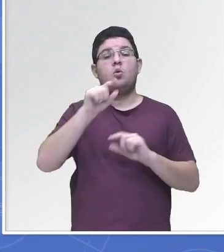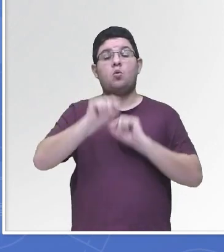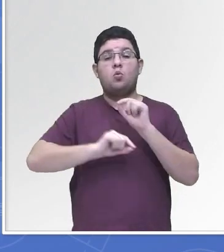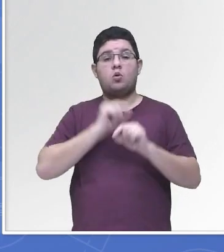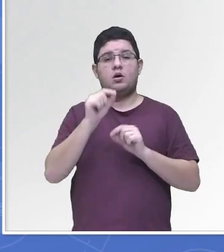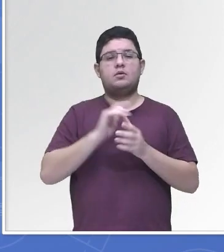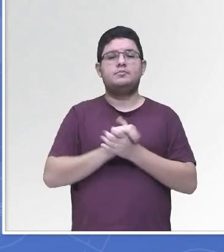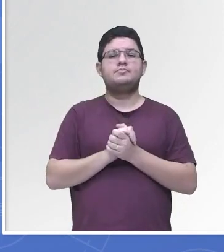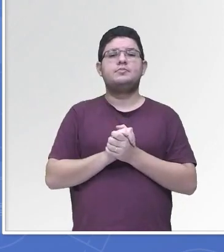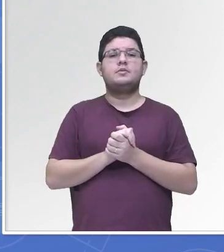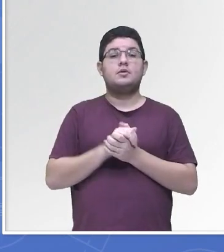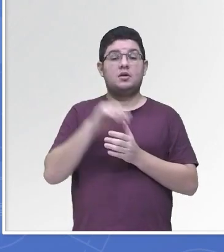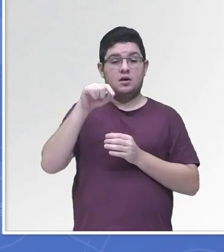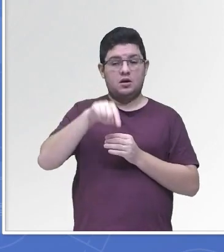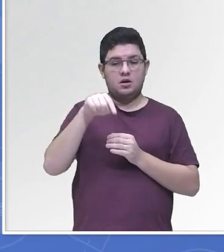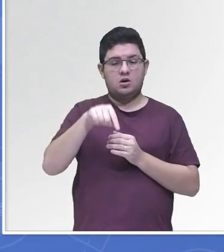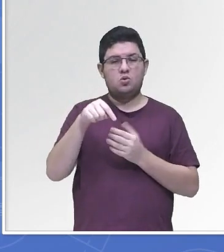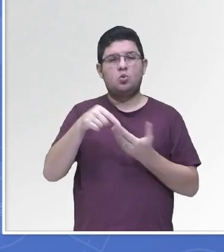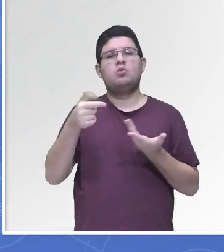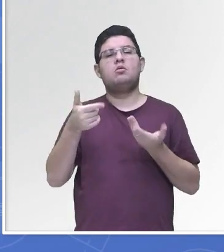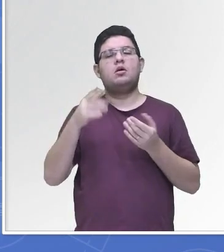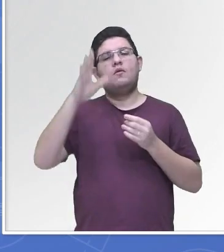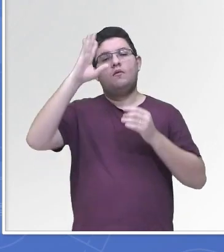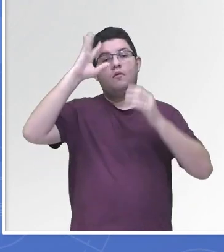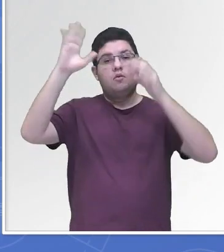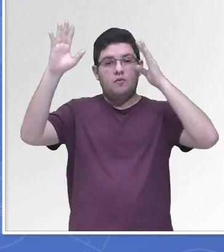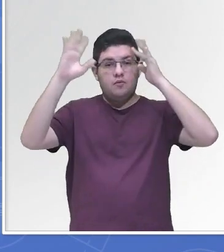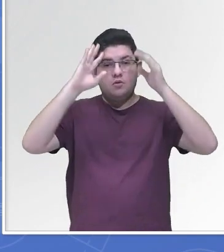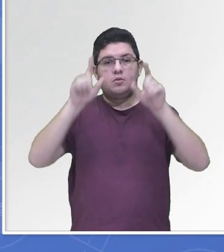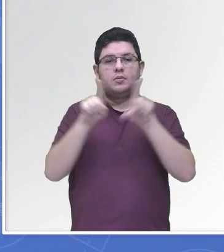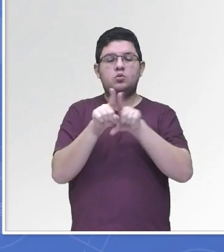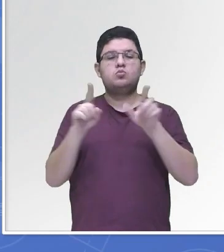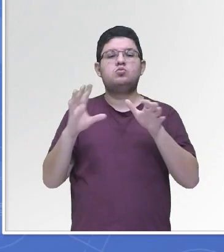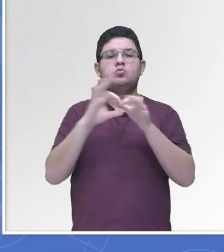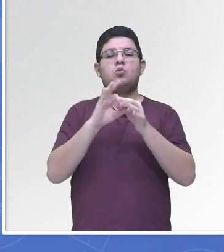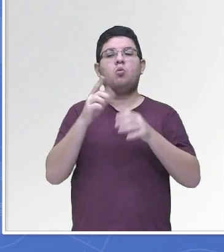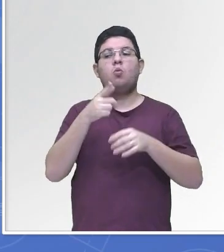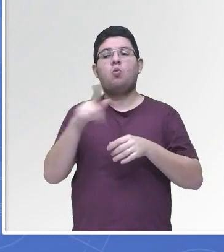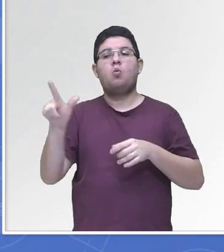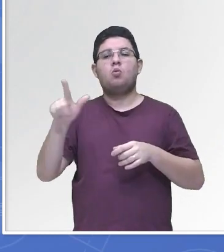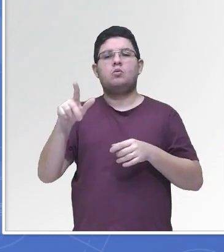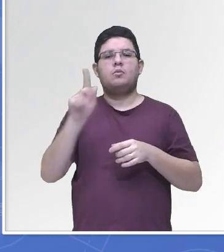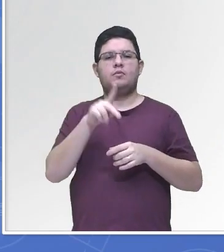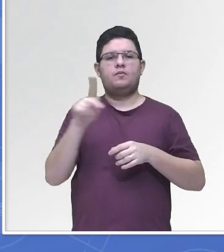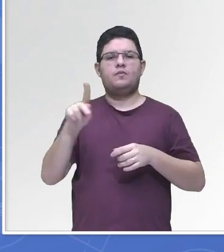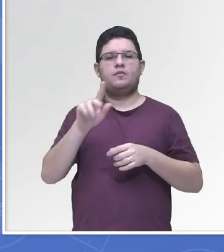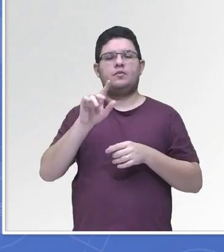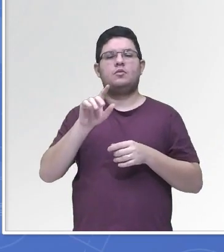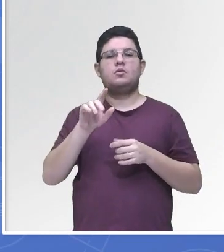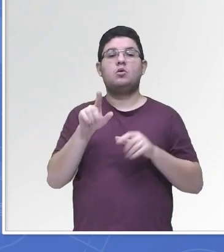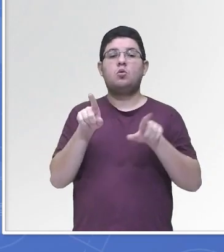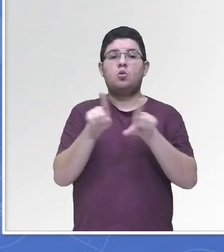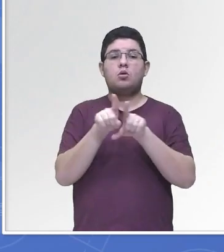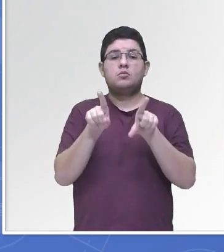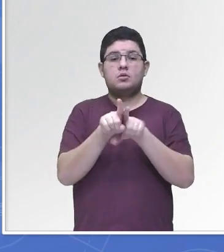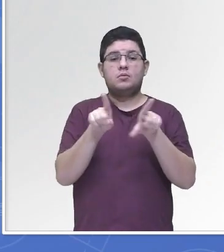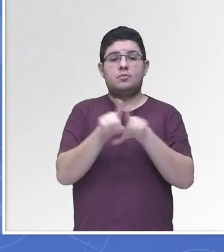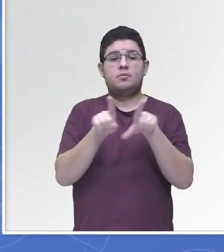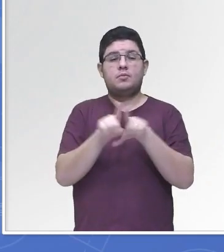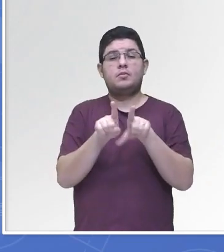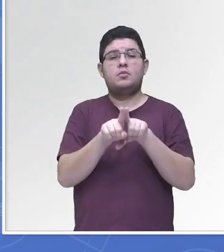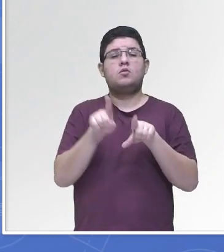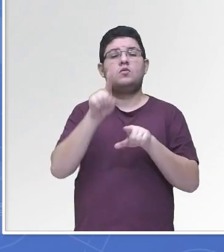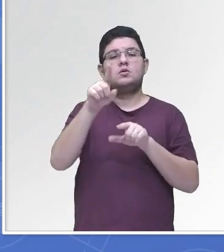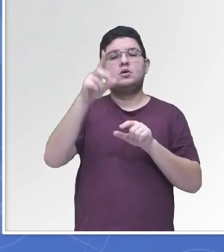na filosofia, junto comigo, com outro professor de filosofia, o professor Luiz Cláudio, vocês vão começar a perceber a importância de